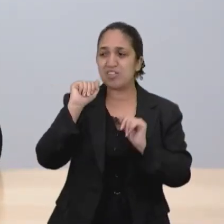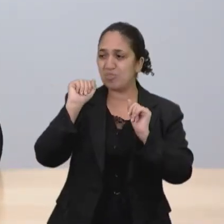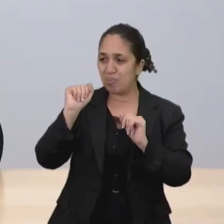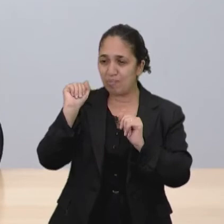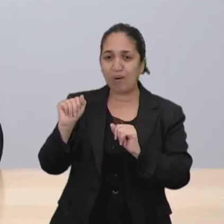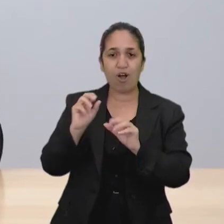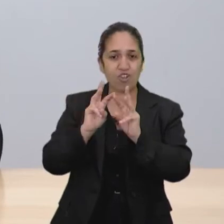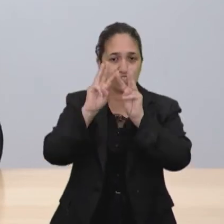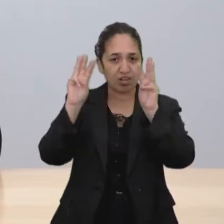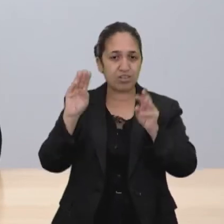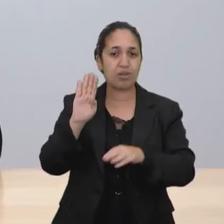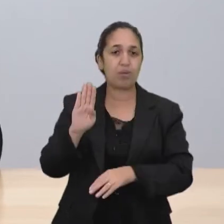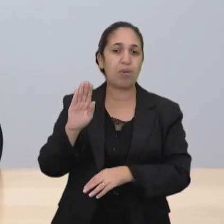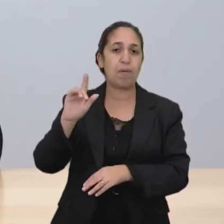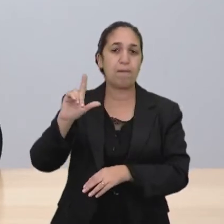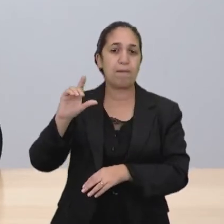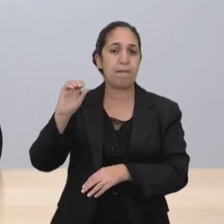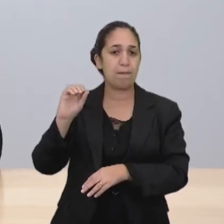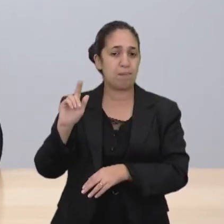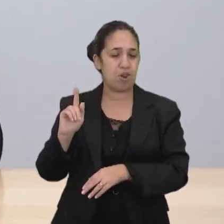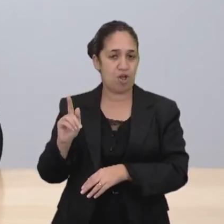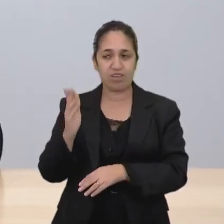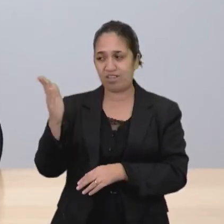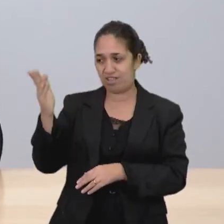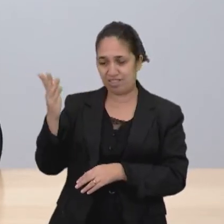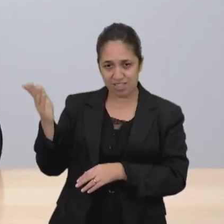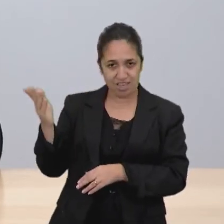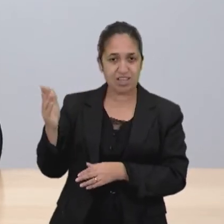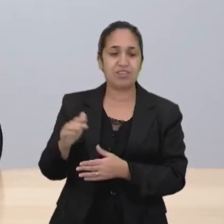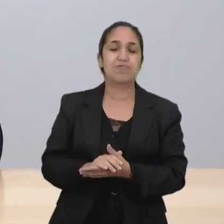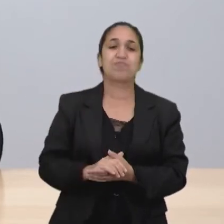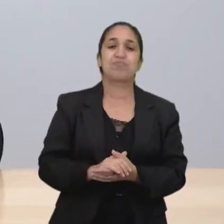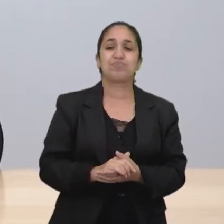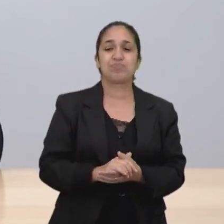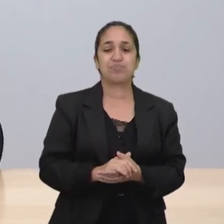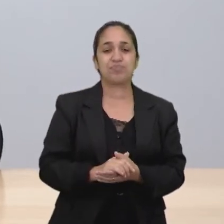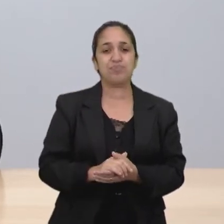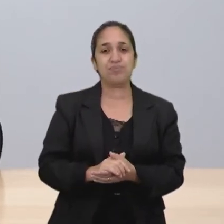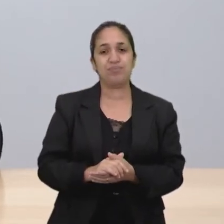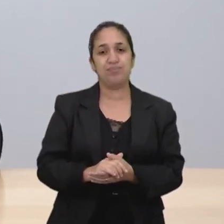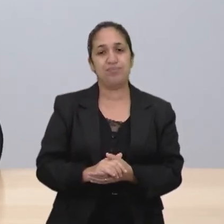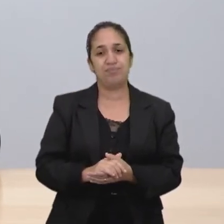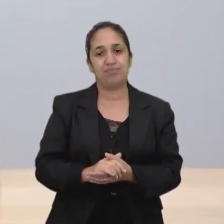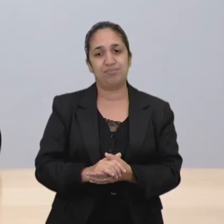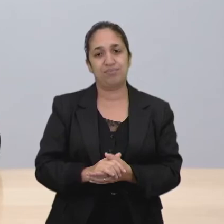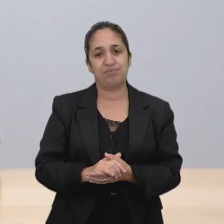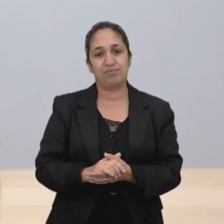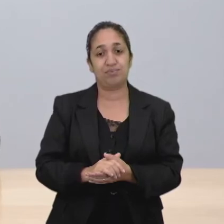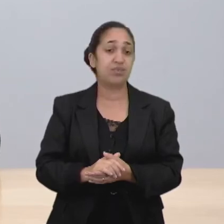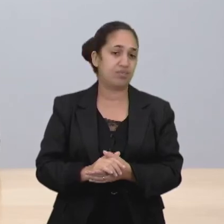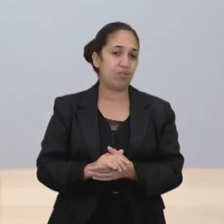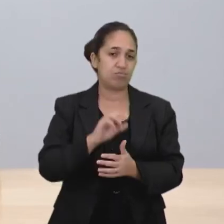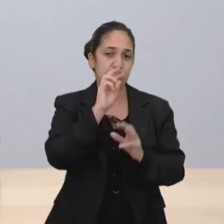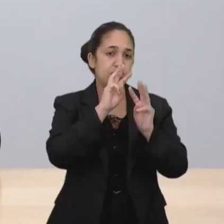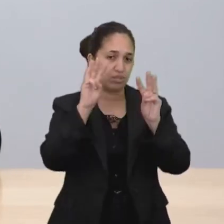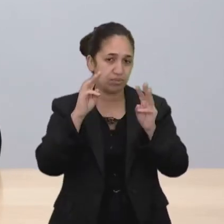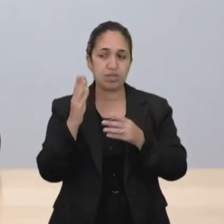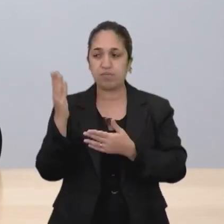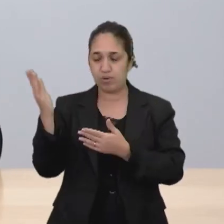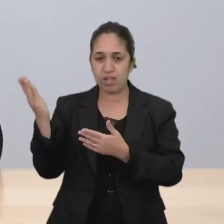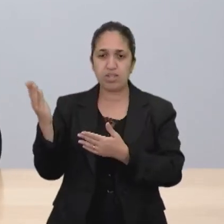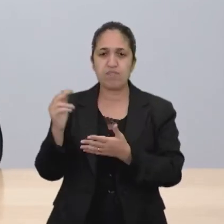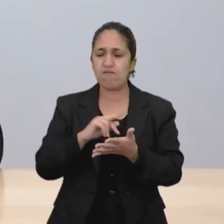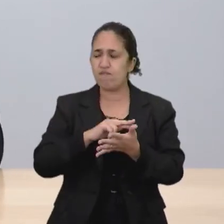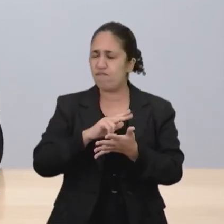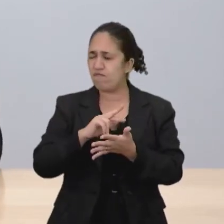deles, Voz das Comunidades, né? Tem o endereço no material. É só acessar vozdascomunidades.com.br. Tem